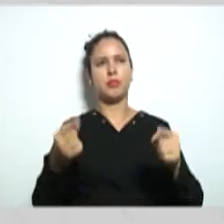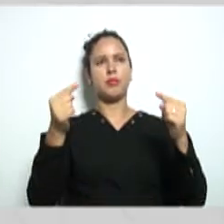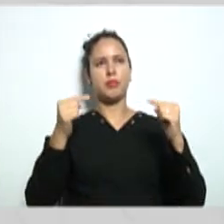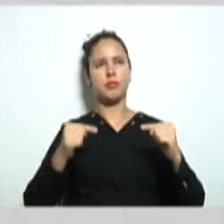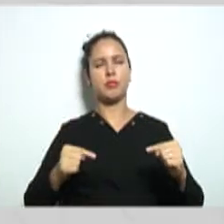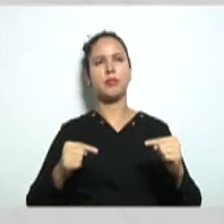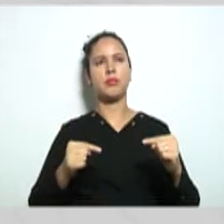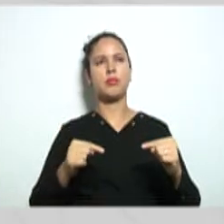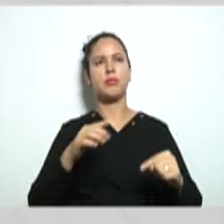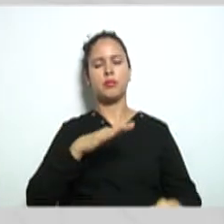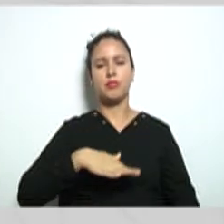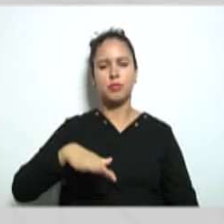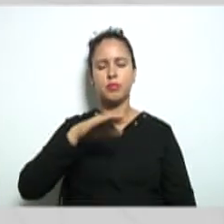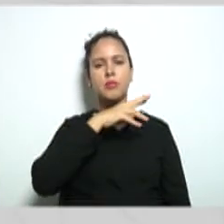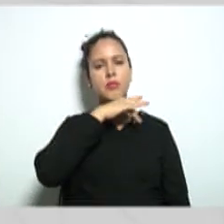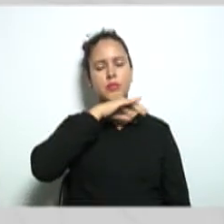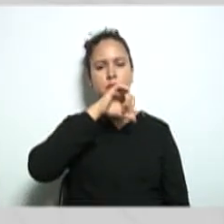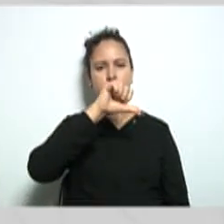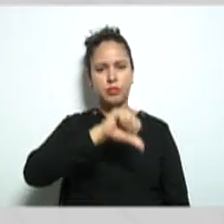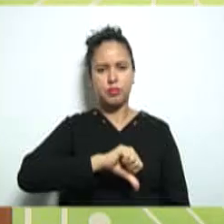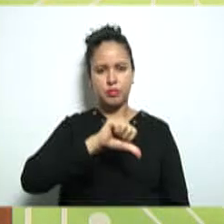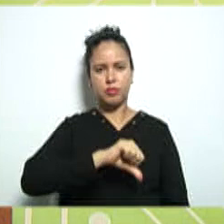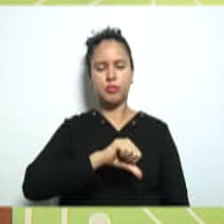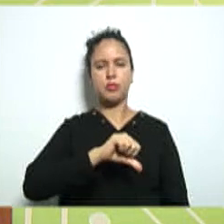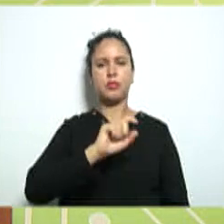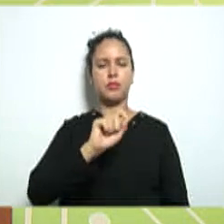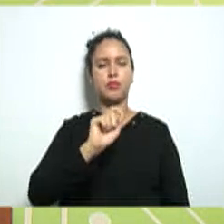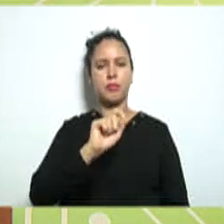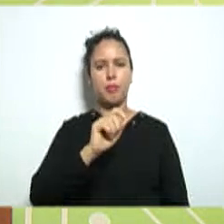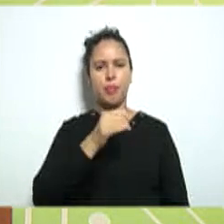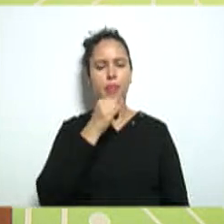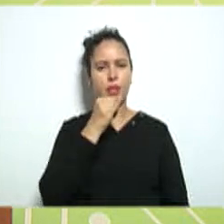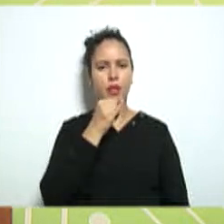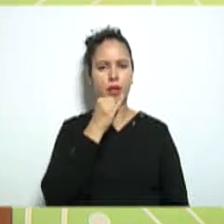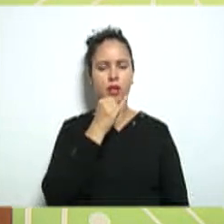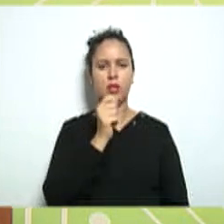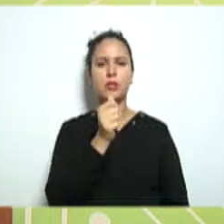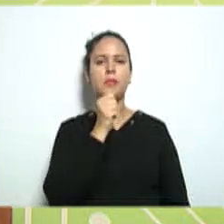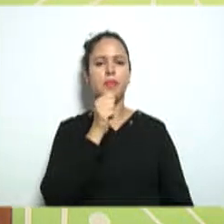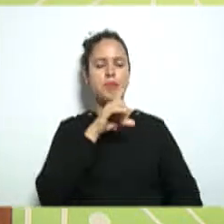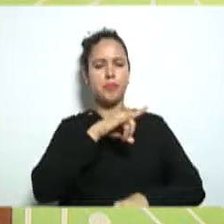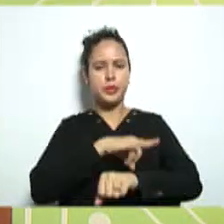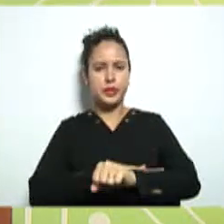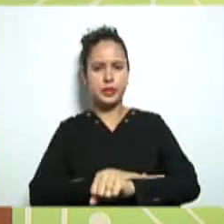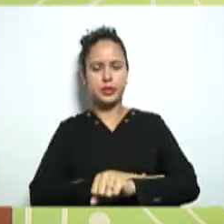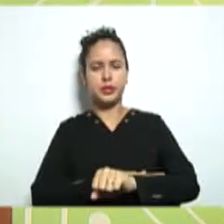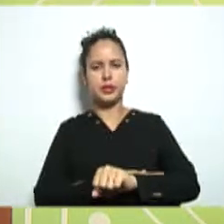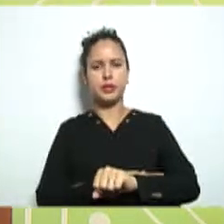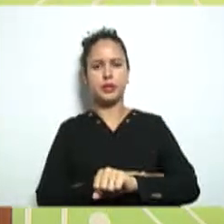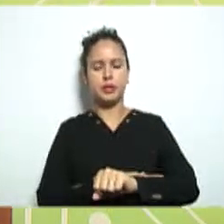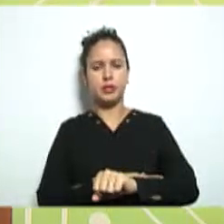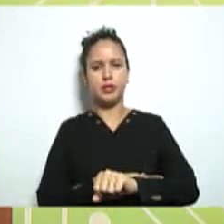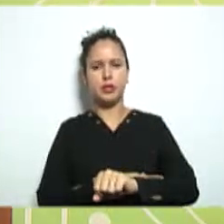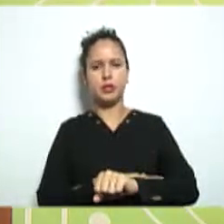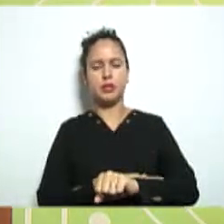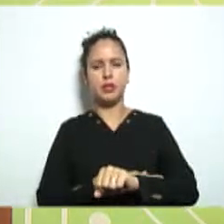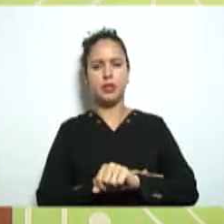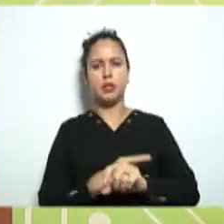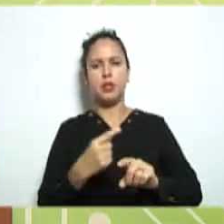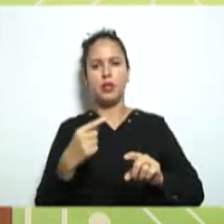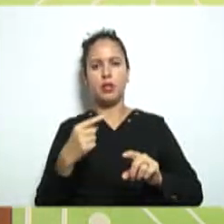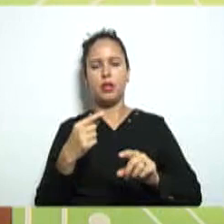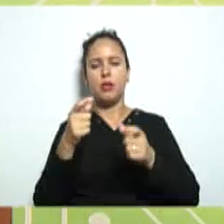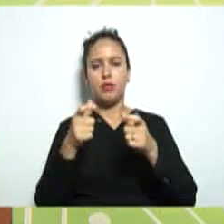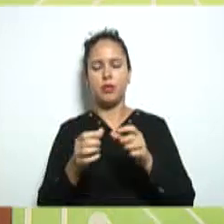degradantes são as mais diversas, né? Desde a ausência de um banheiro, né? Ah, tem um banheiro, mas tem um banheiro